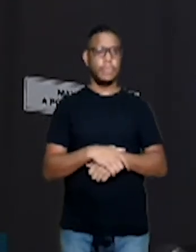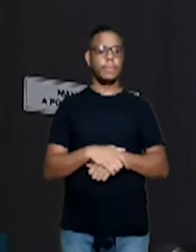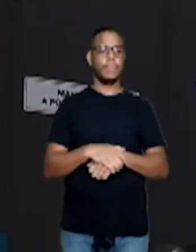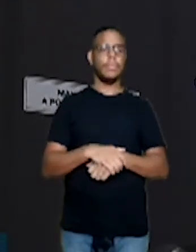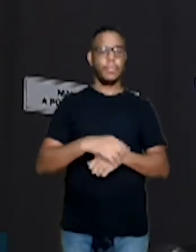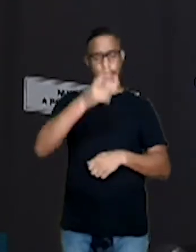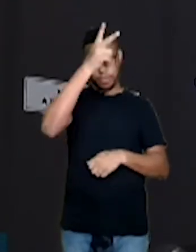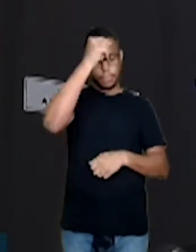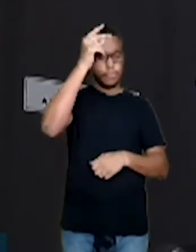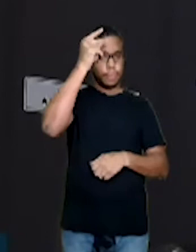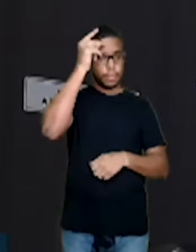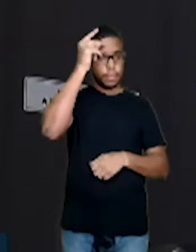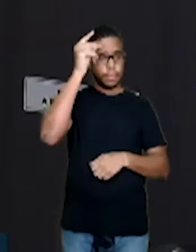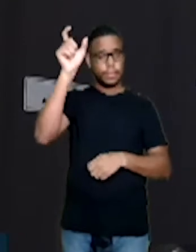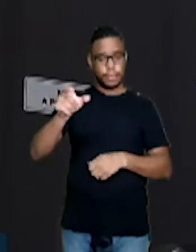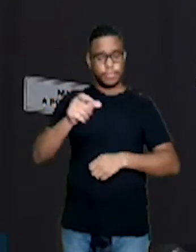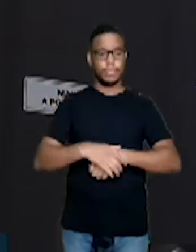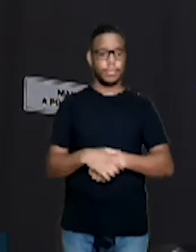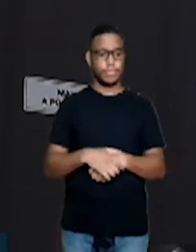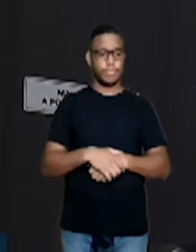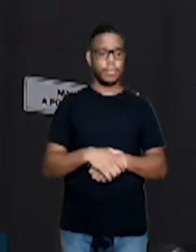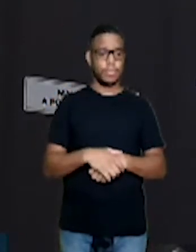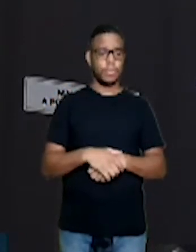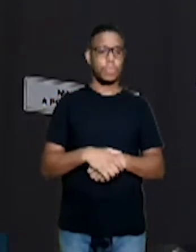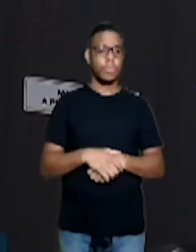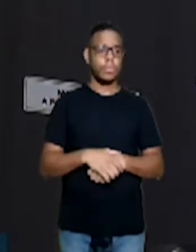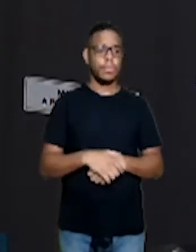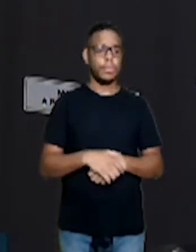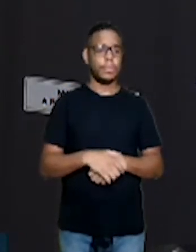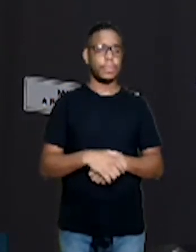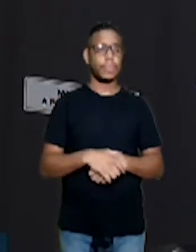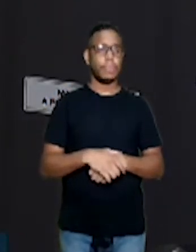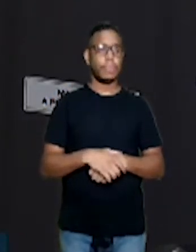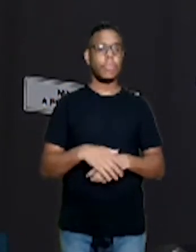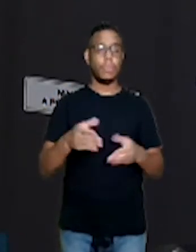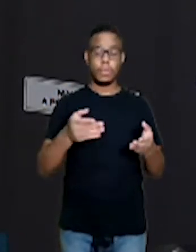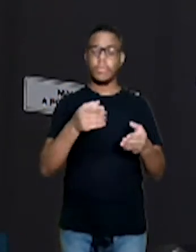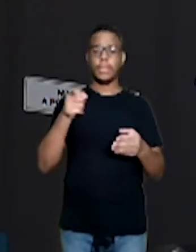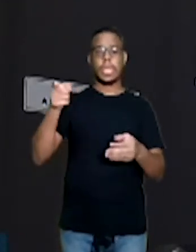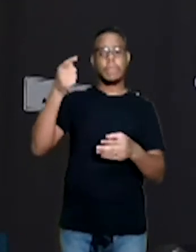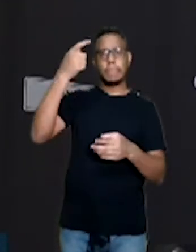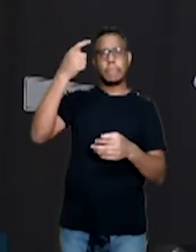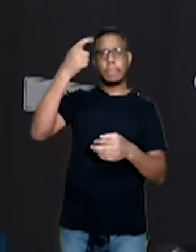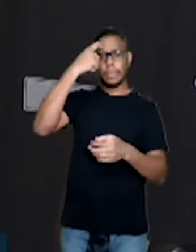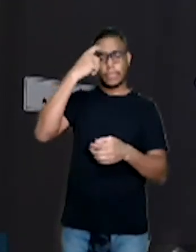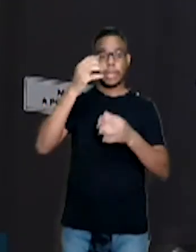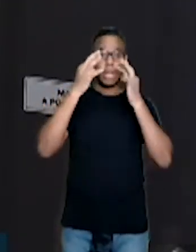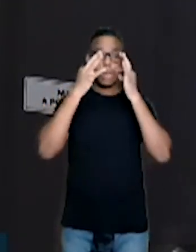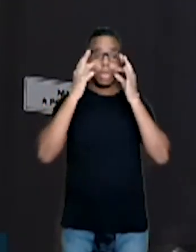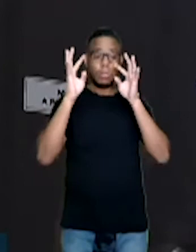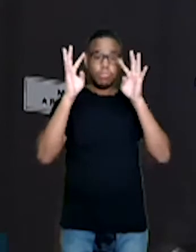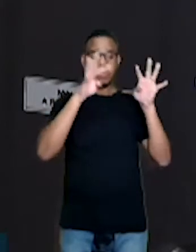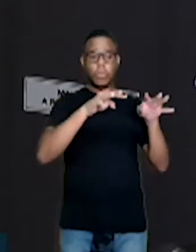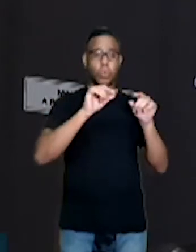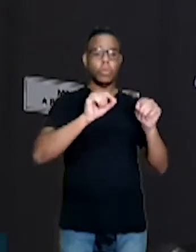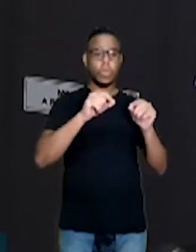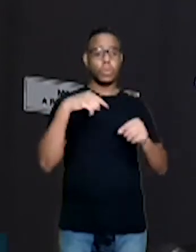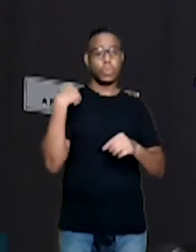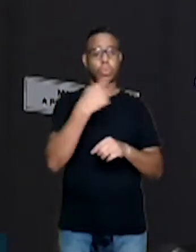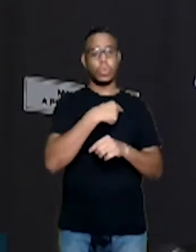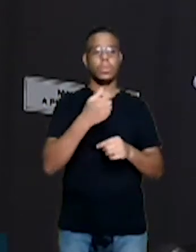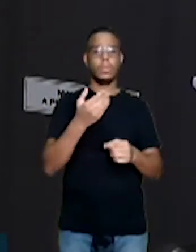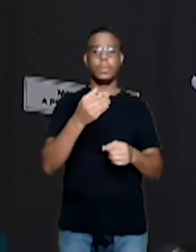municipal para que olhe com carinho aquilo que nós solicitamos,